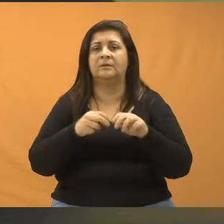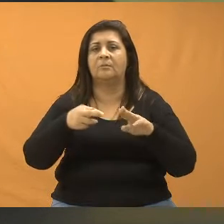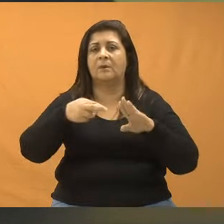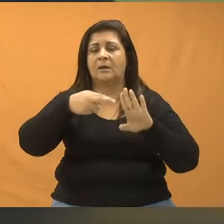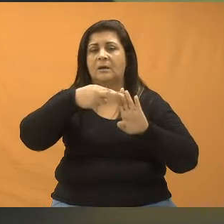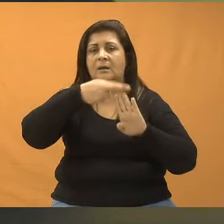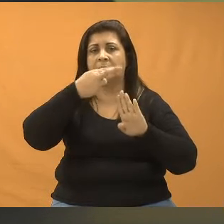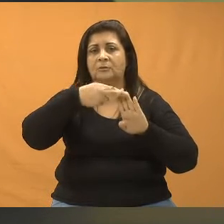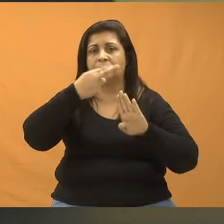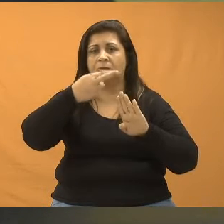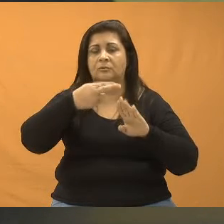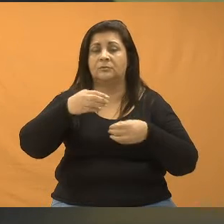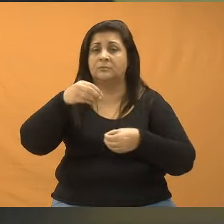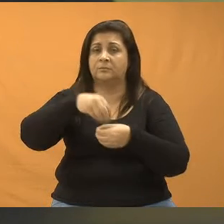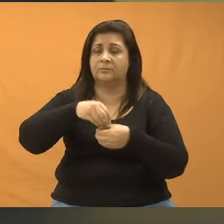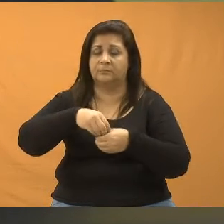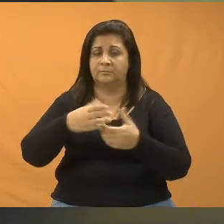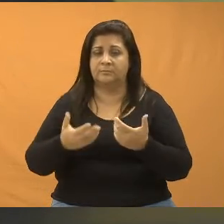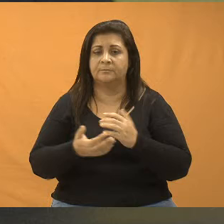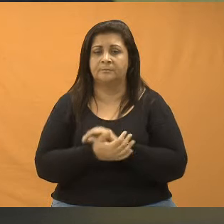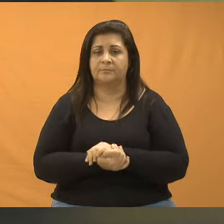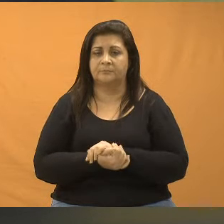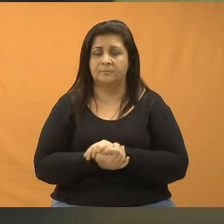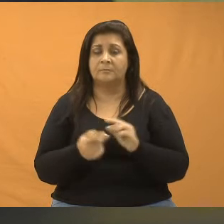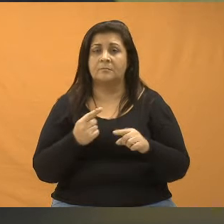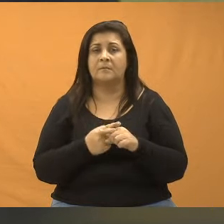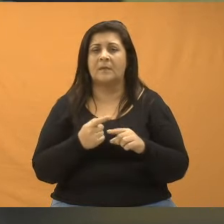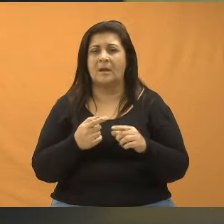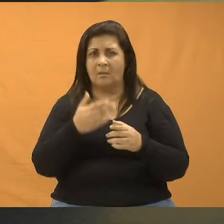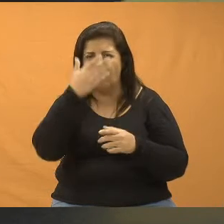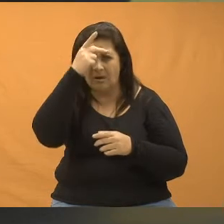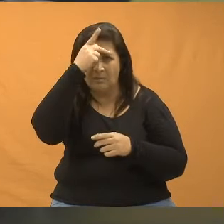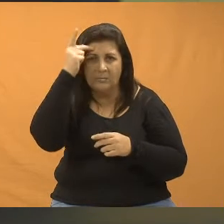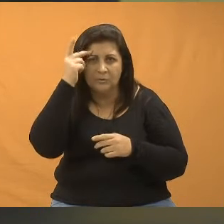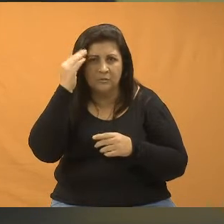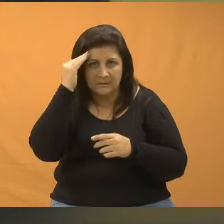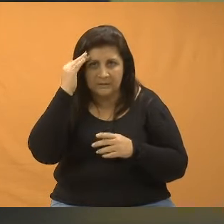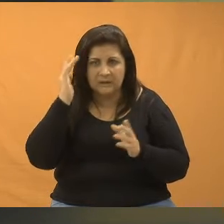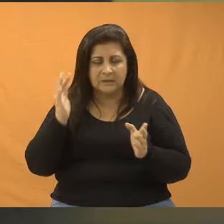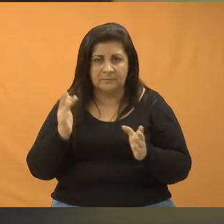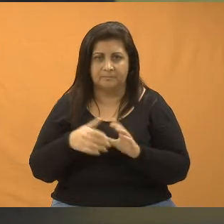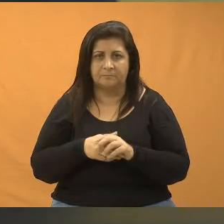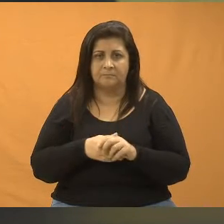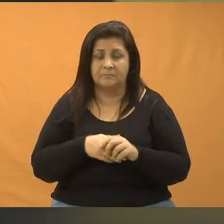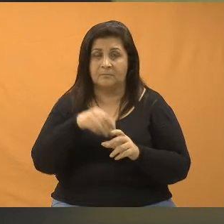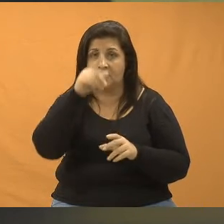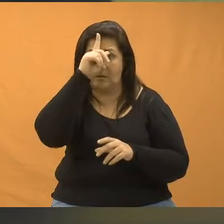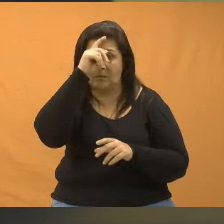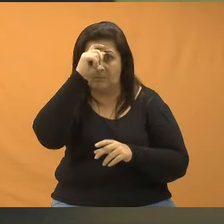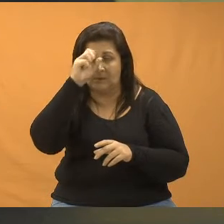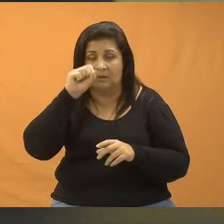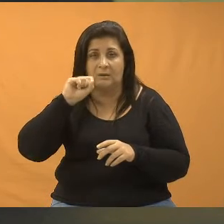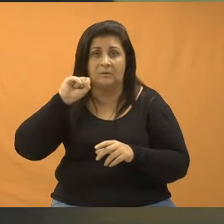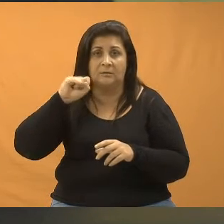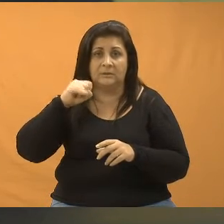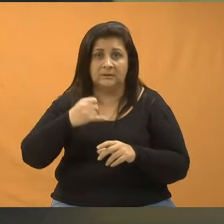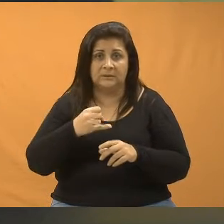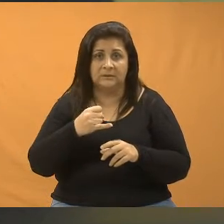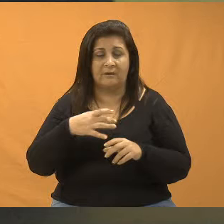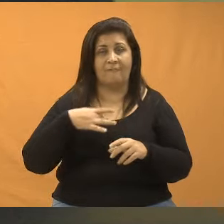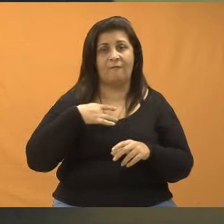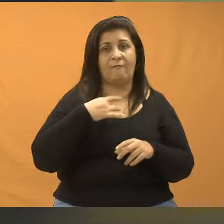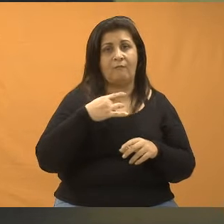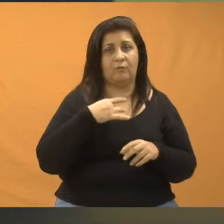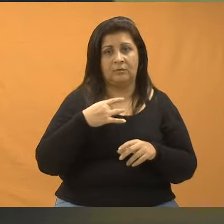essa dívida contestável, né? Para o pessoal entender, a Santa Casa, sendo um hospital filantrópico,